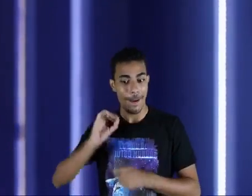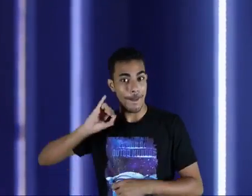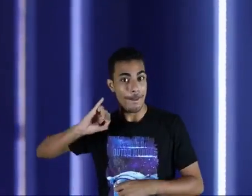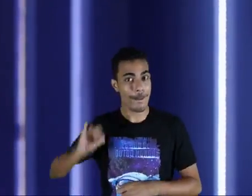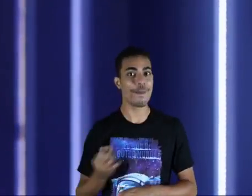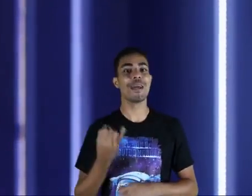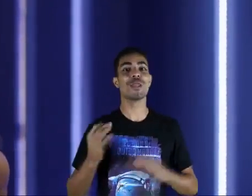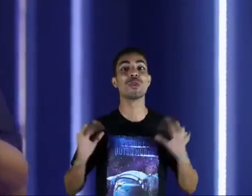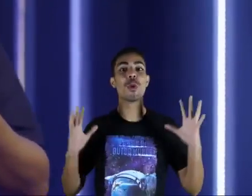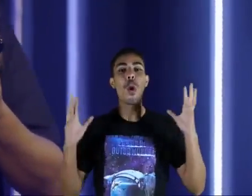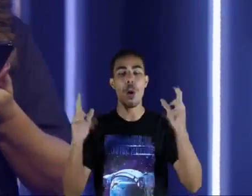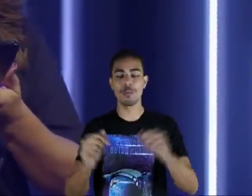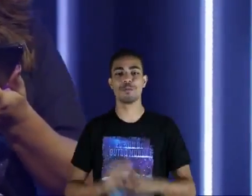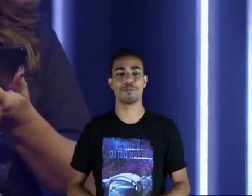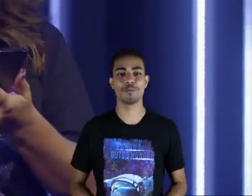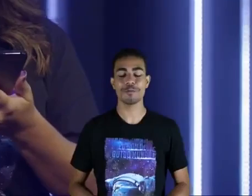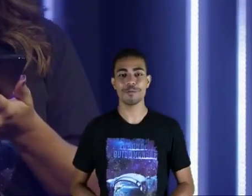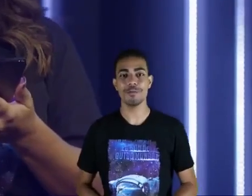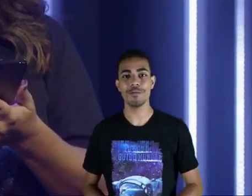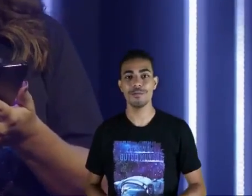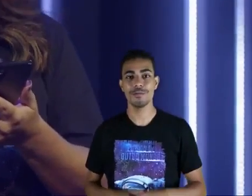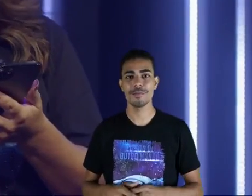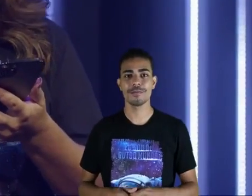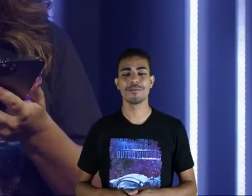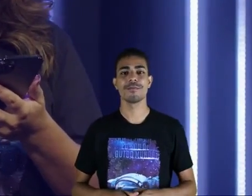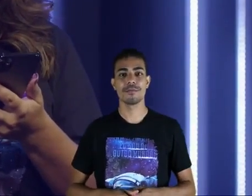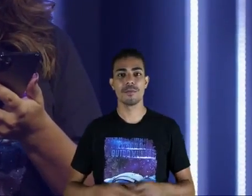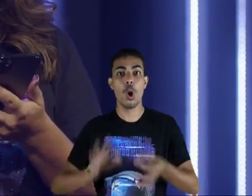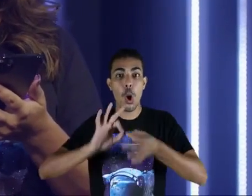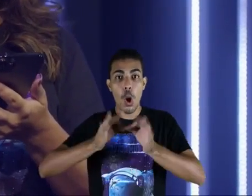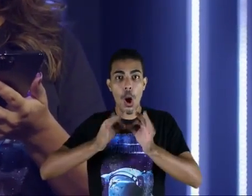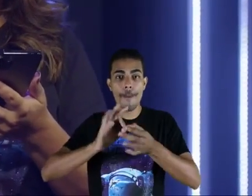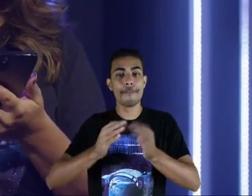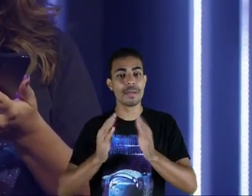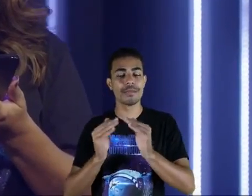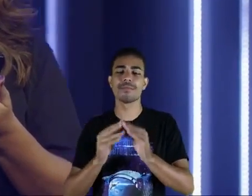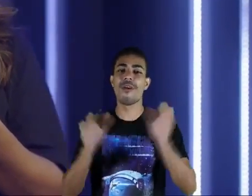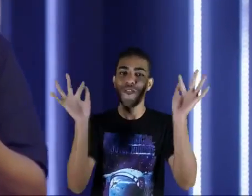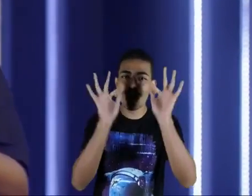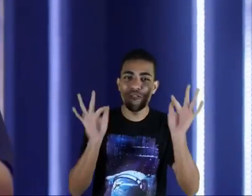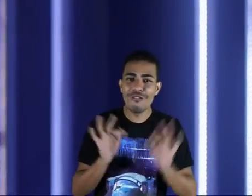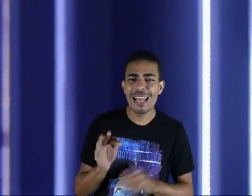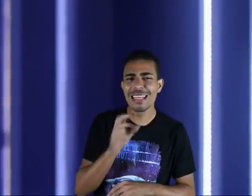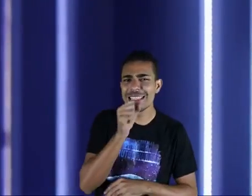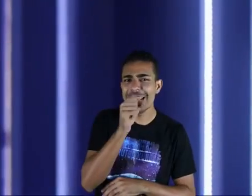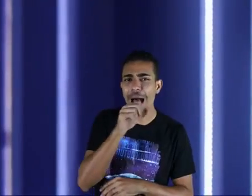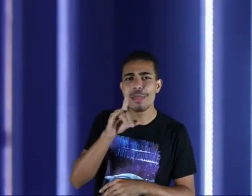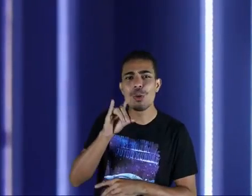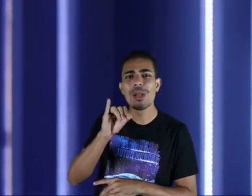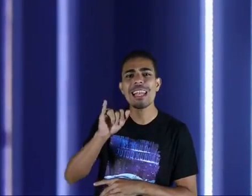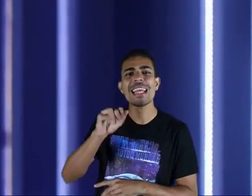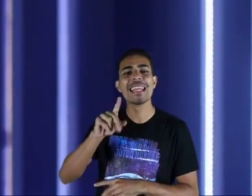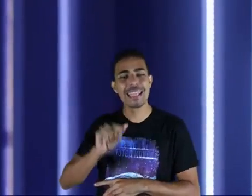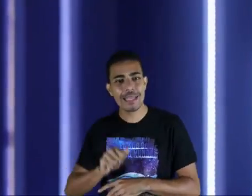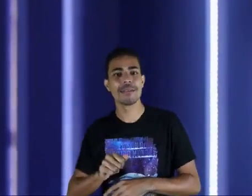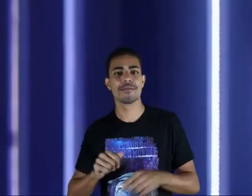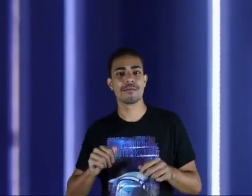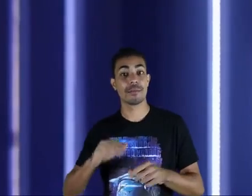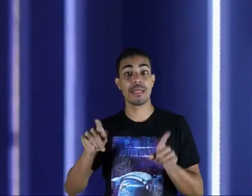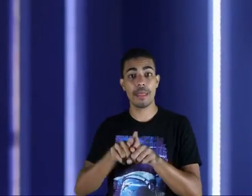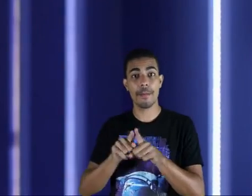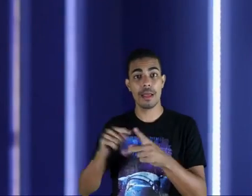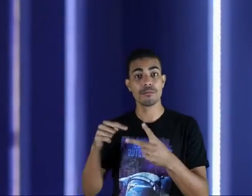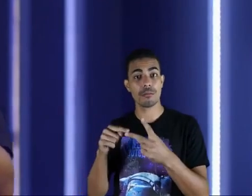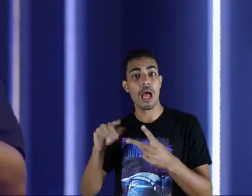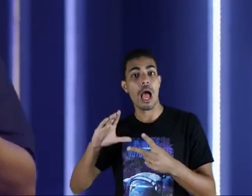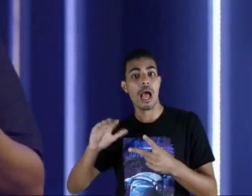aqui. Um abraço aí, ó, já estão falando, manda o link, já vou falar. Olha aí, ó, feliz sábado, Lid Lima, Sara, o Cláudio Ferreira, que já